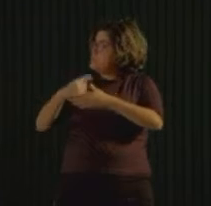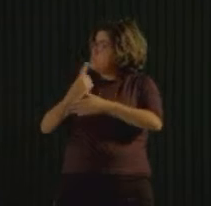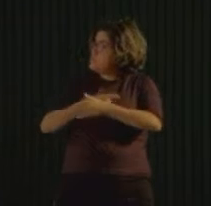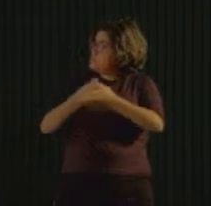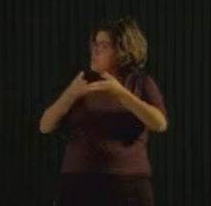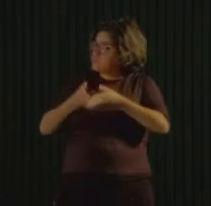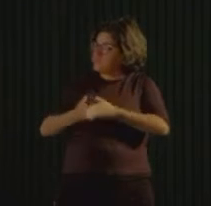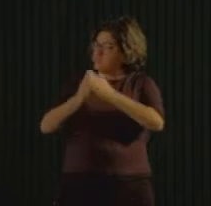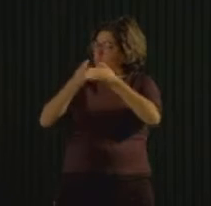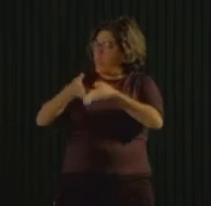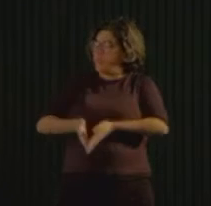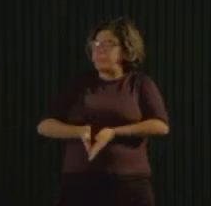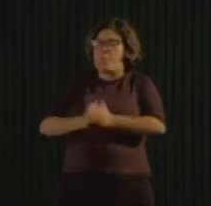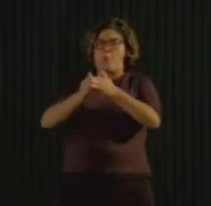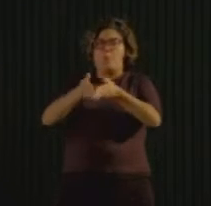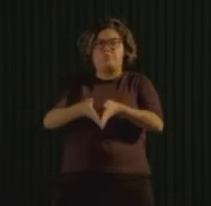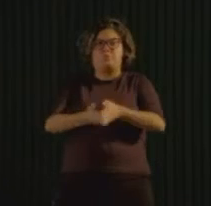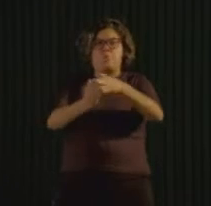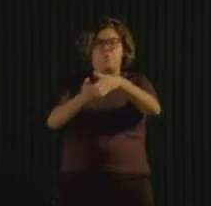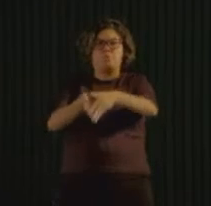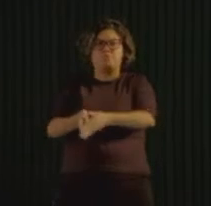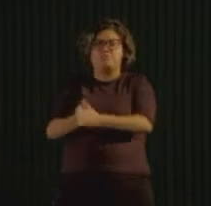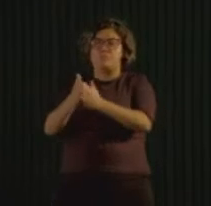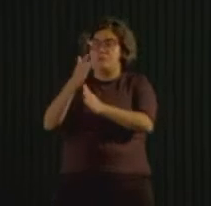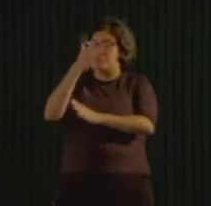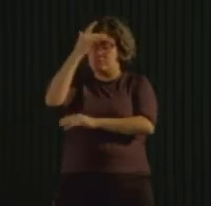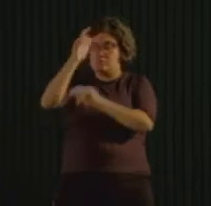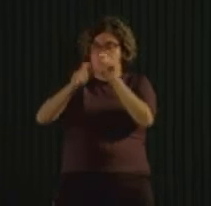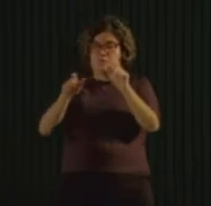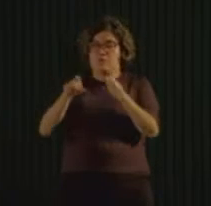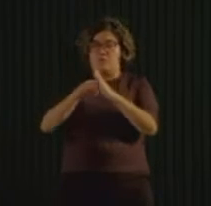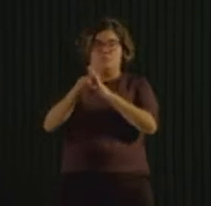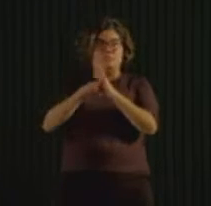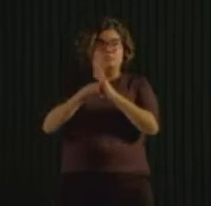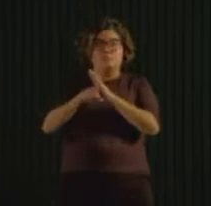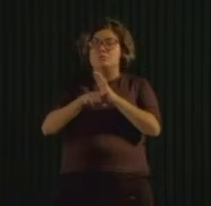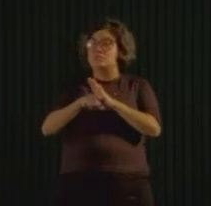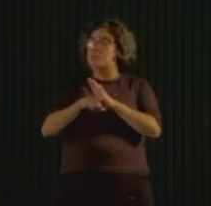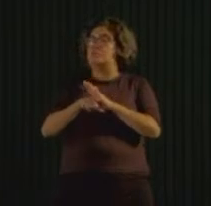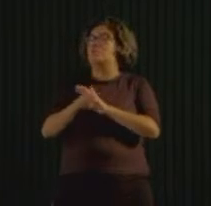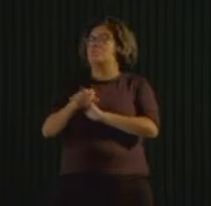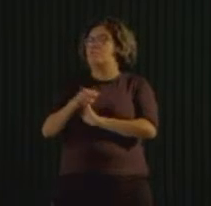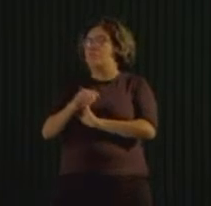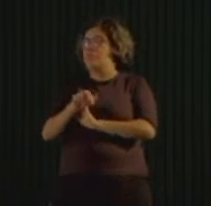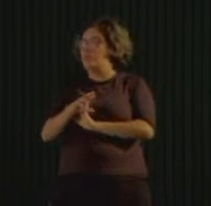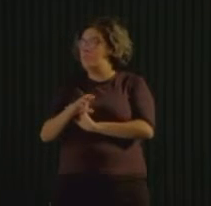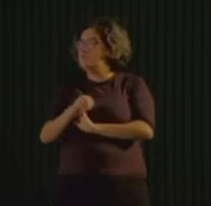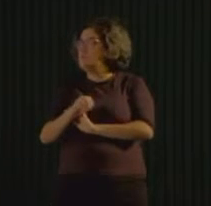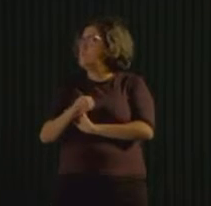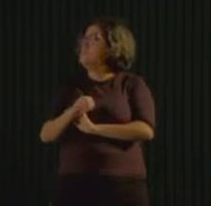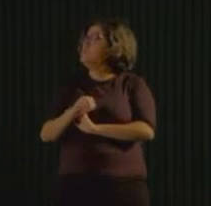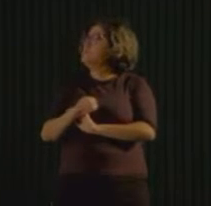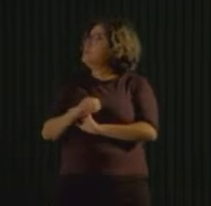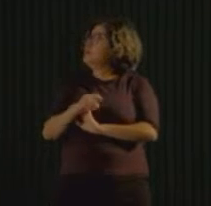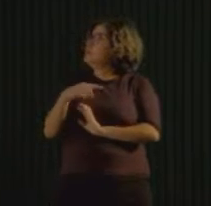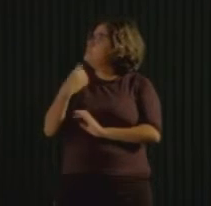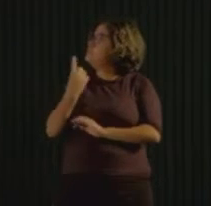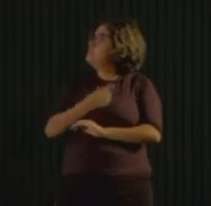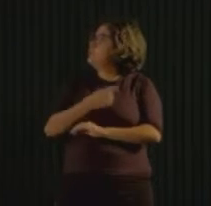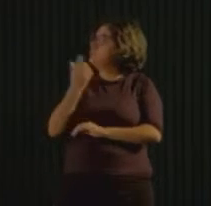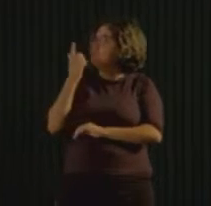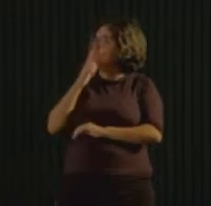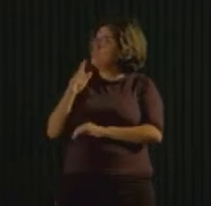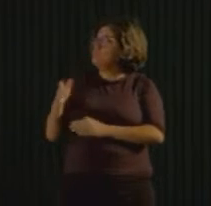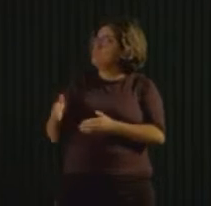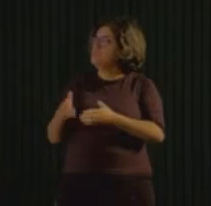nossa navegação no veleiro Cocoboingo Alive, com os pesquisadores incríveis como o professor Marcos Eriksen, no Instituto Five Gyres,